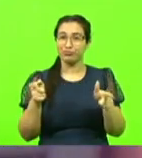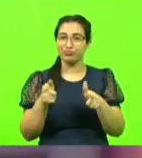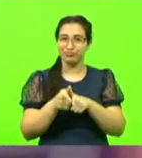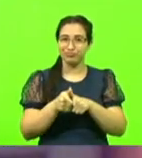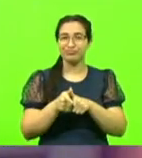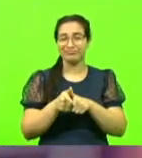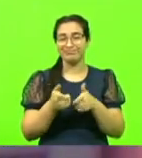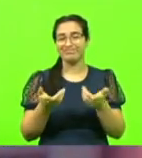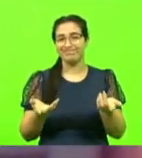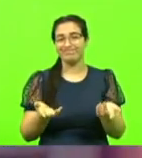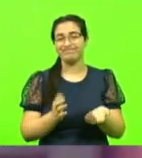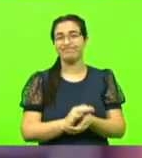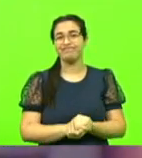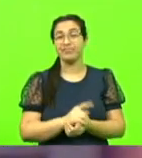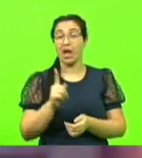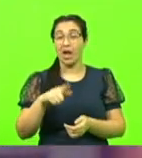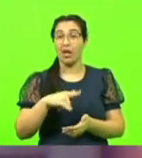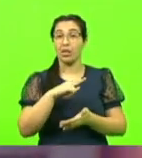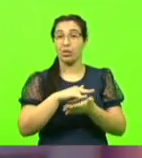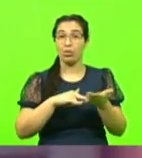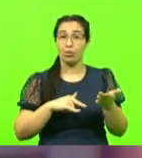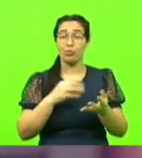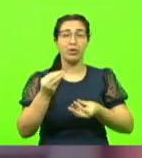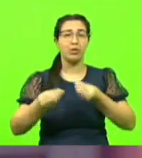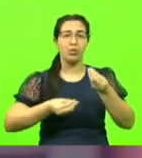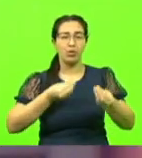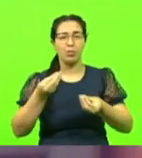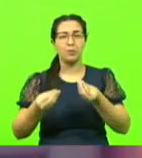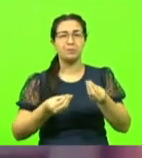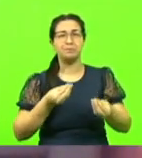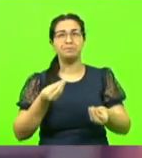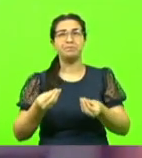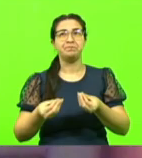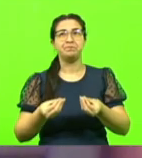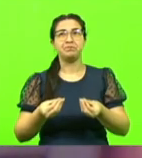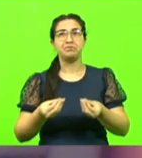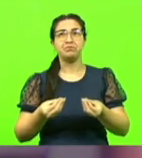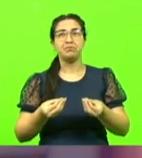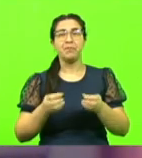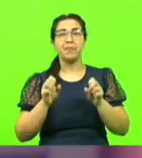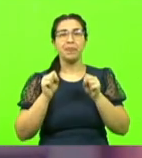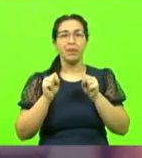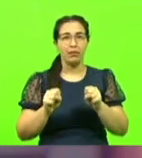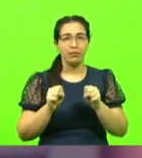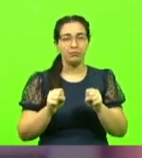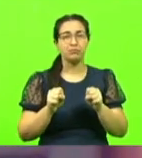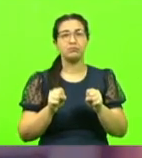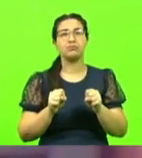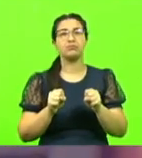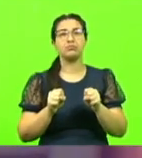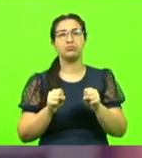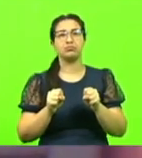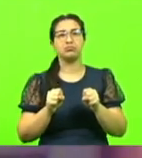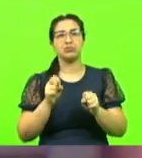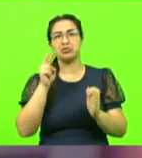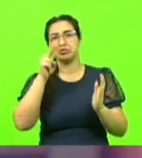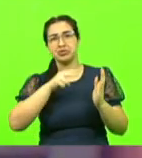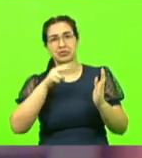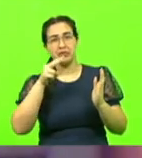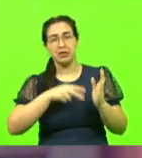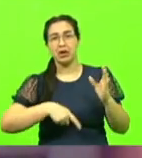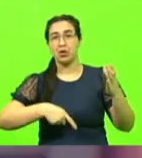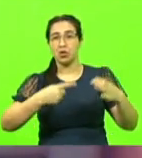sabe, mas ele é um documento que fica acessível tanto na Comissão de Educação, na